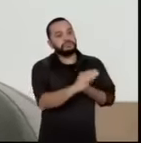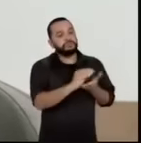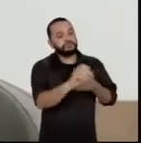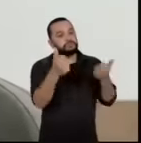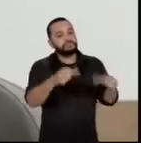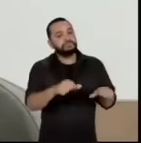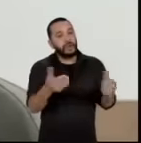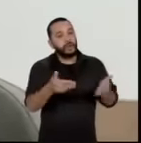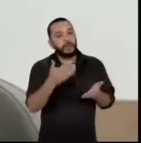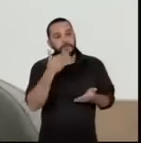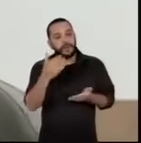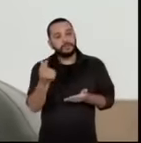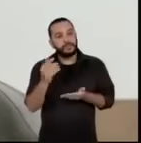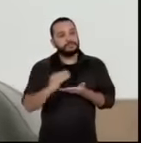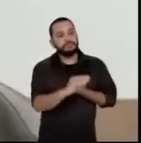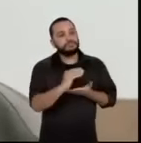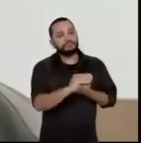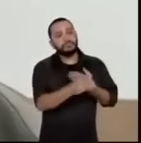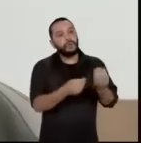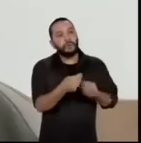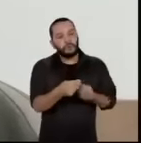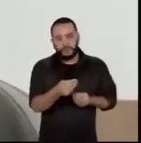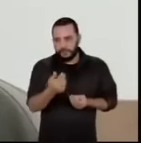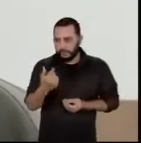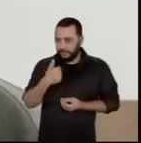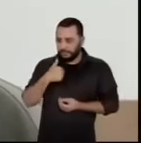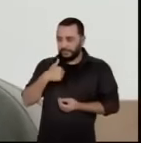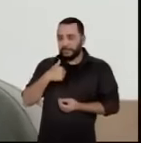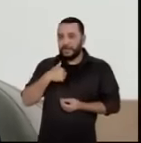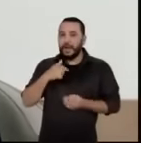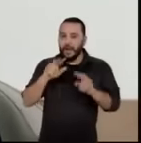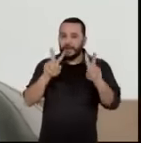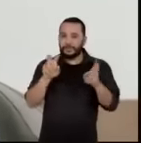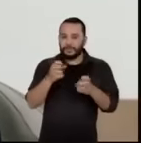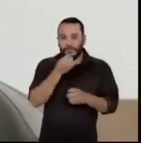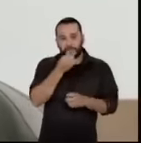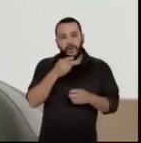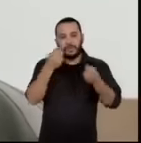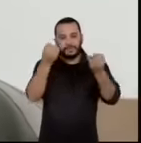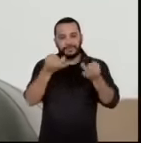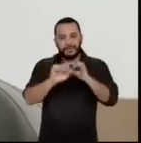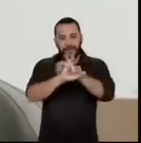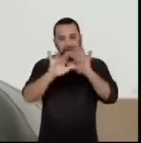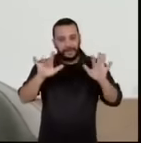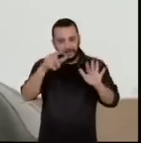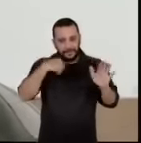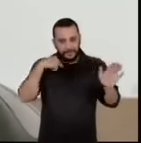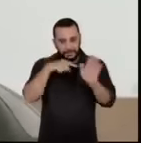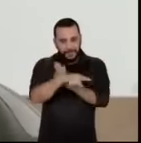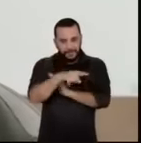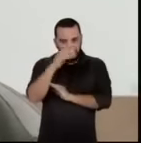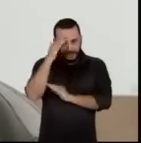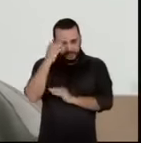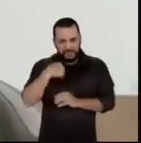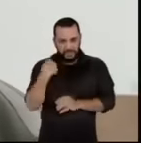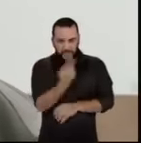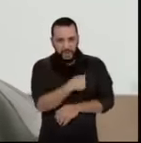Amazônia. O que aconteceu, e esse é um bom assunto para deixar isso, você fez uma pergunta muito